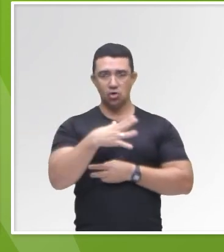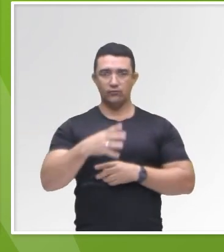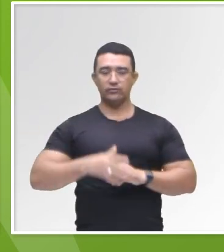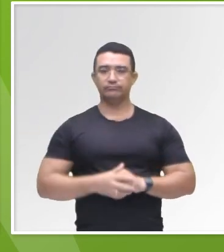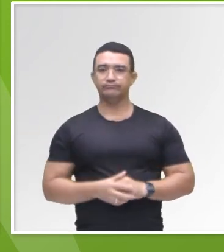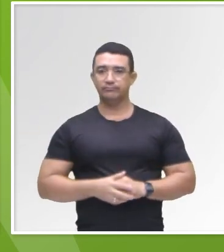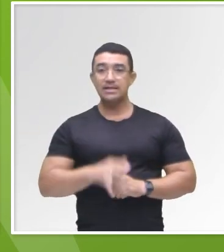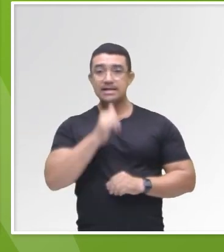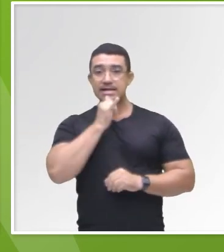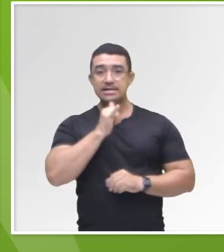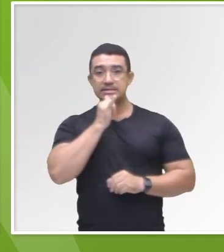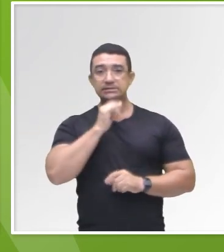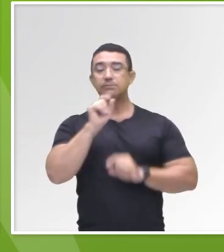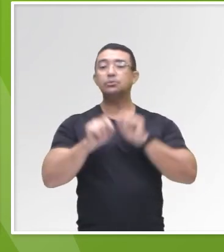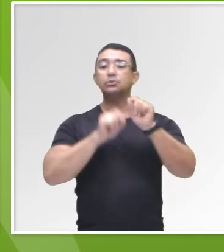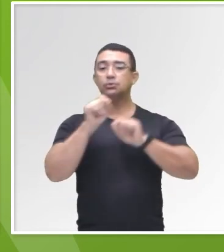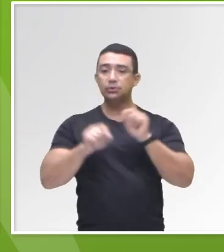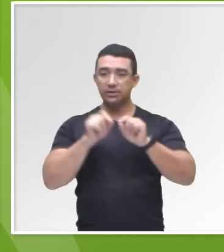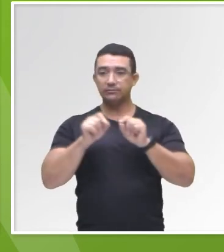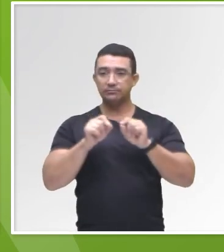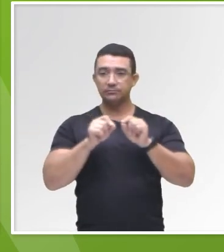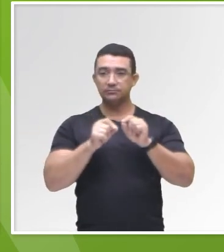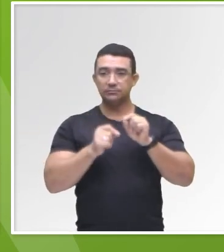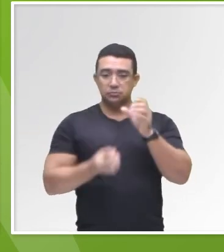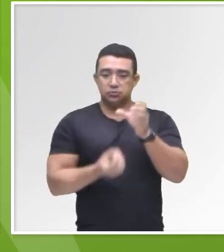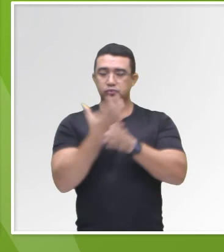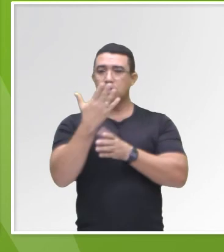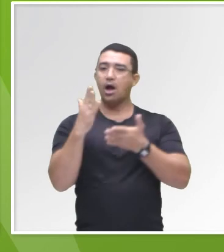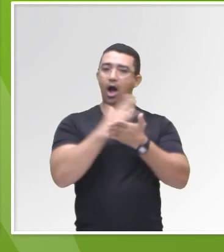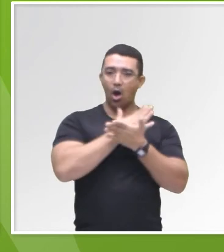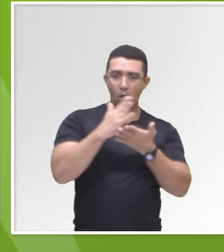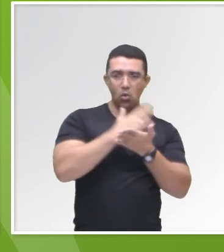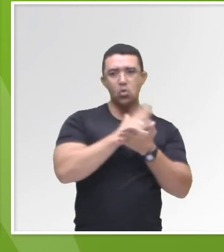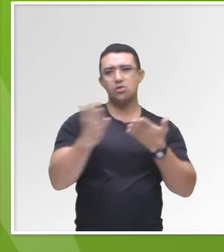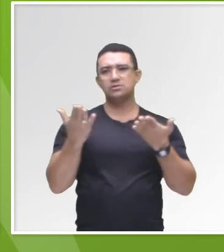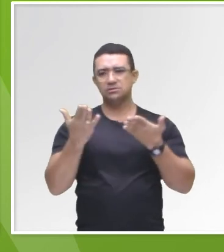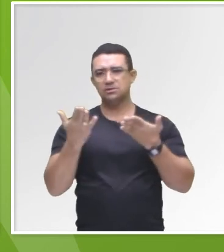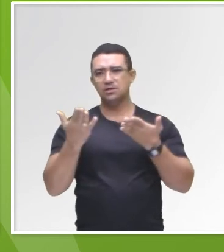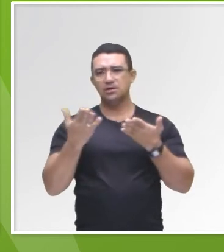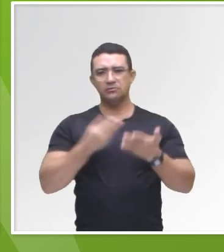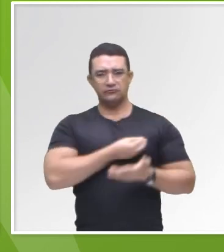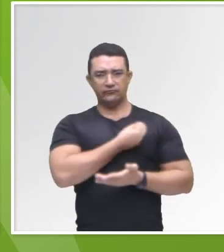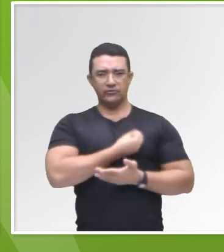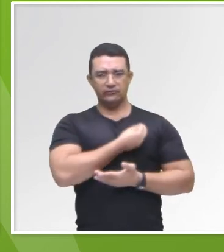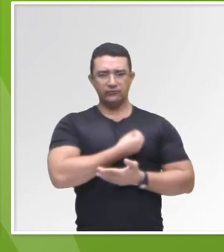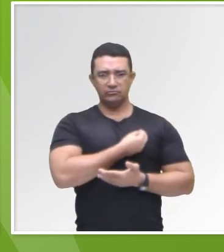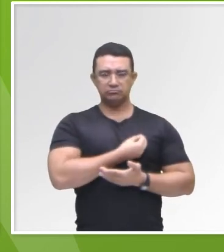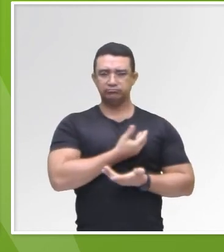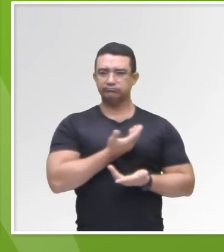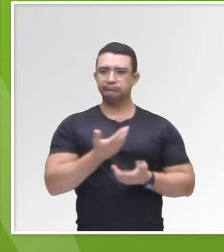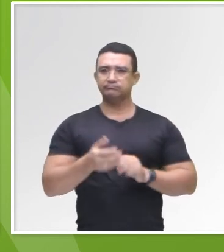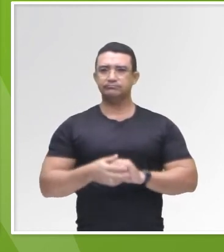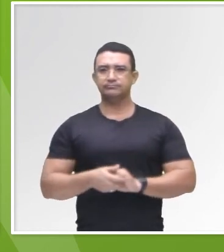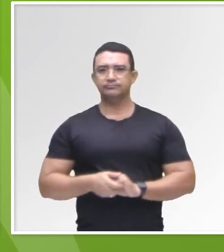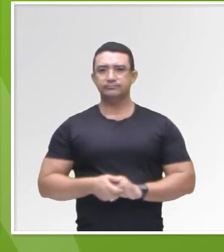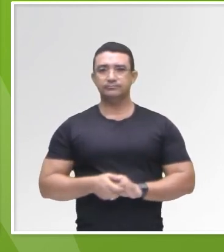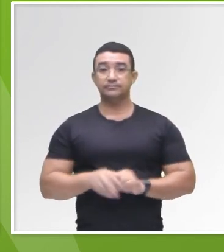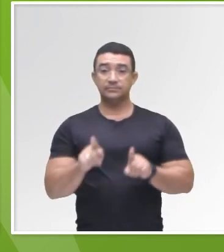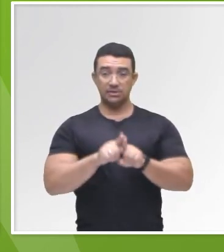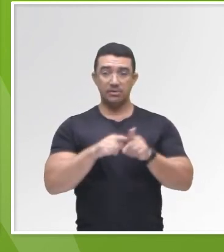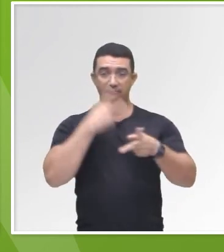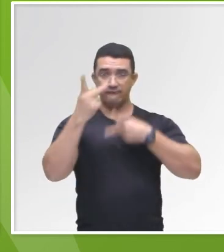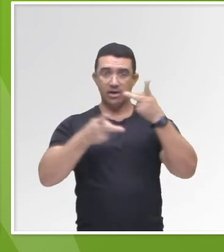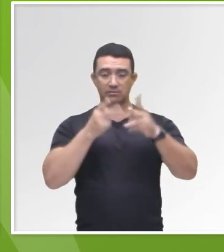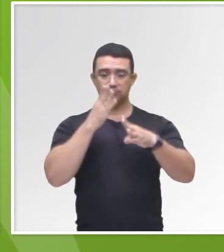um exemplo de reprodução que acontece ali com alguns seres vivos. Ainda falando sobre a mitose, a gente vai falar agora um pouco